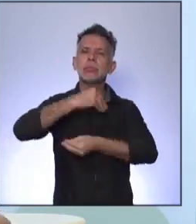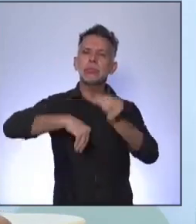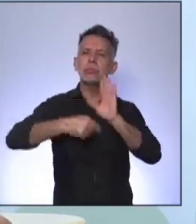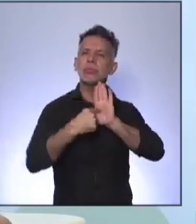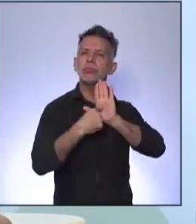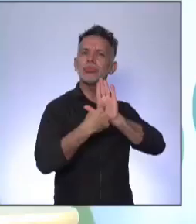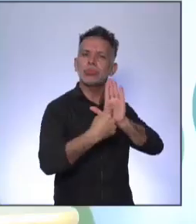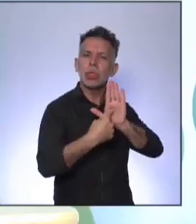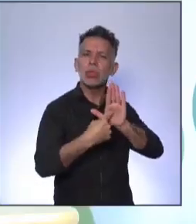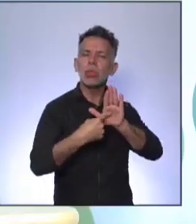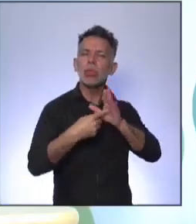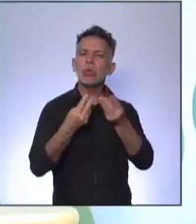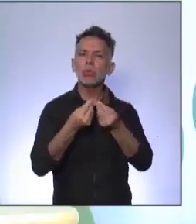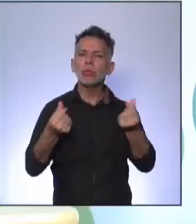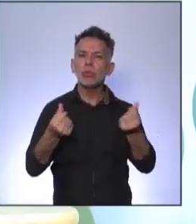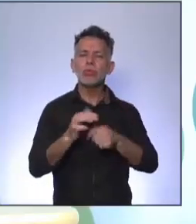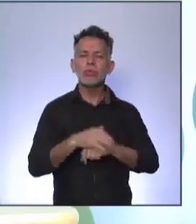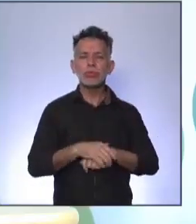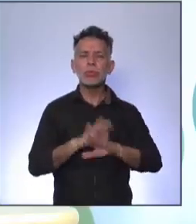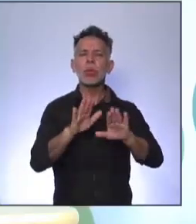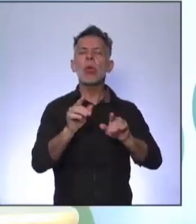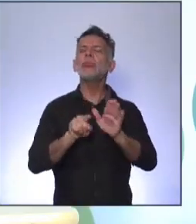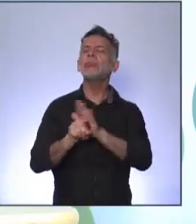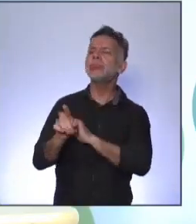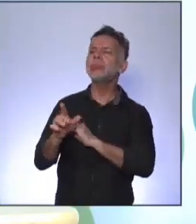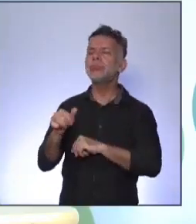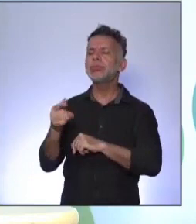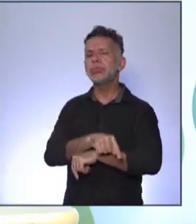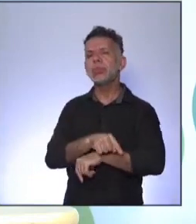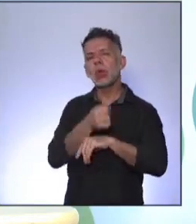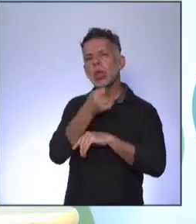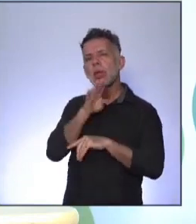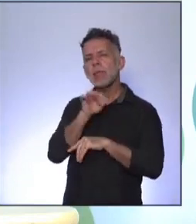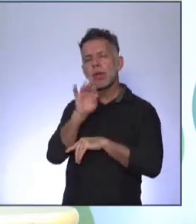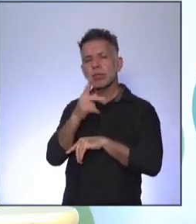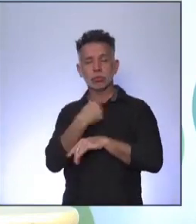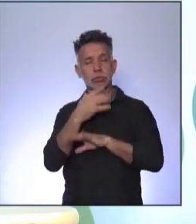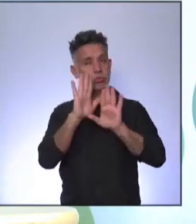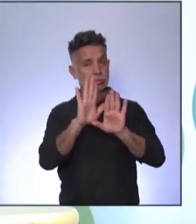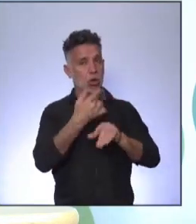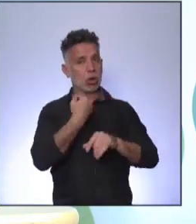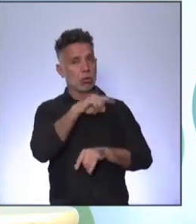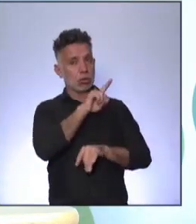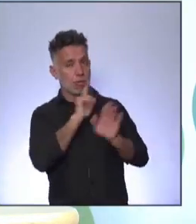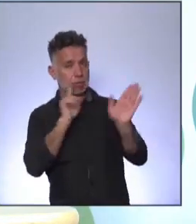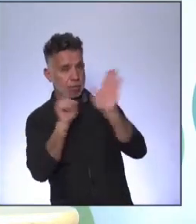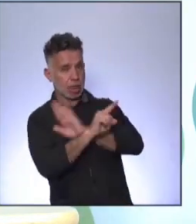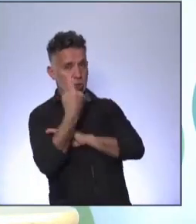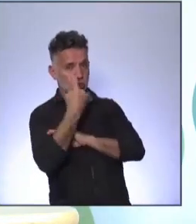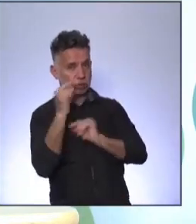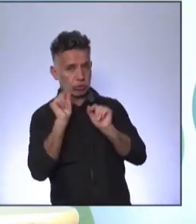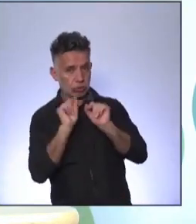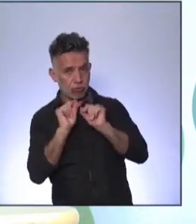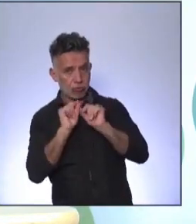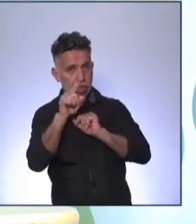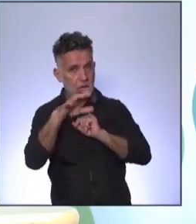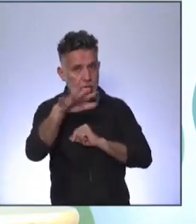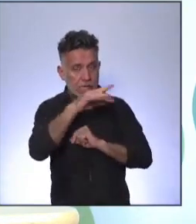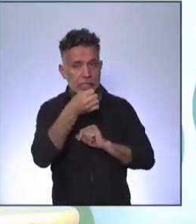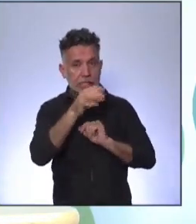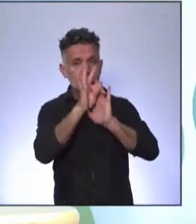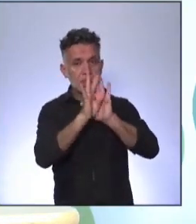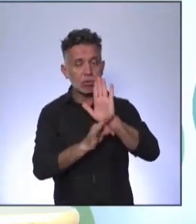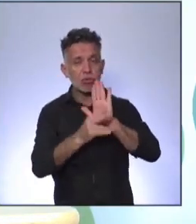aí, Beth? Então, como, de acordo com a primeira pergunta que foi feita para vocês, né, se o texto